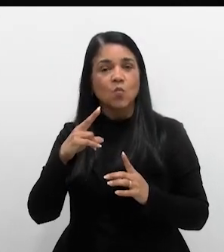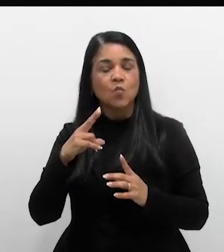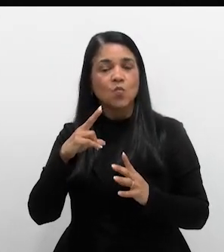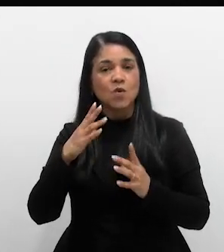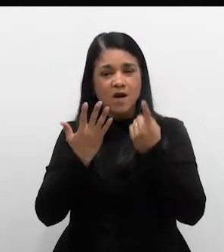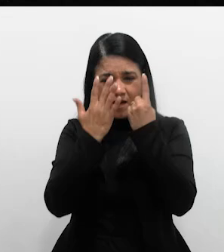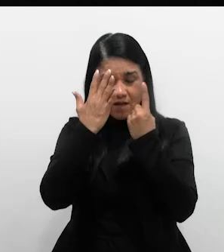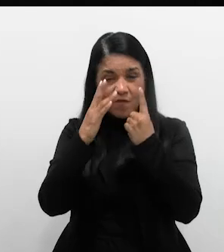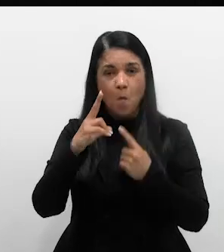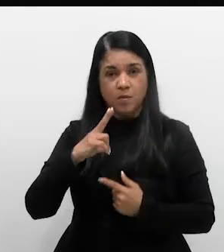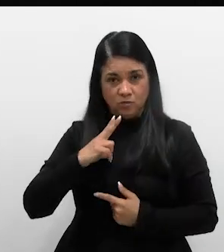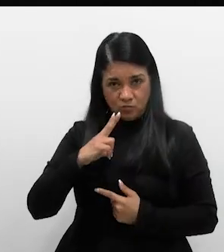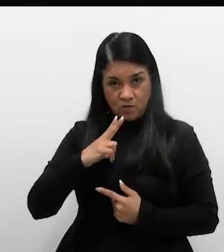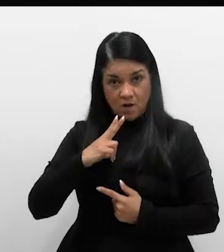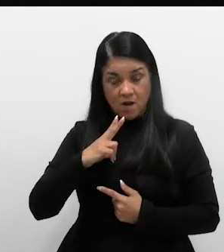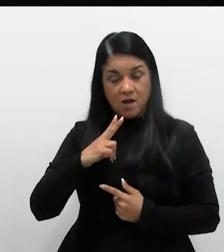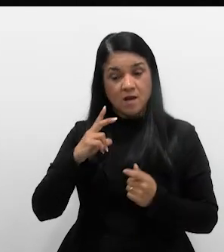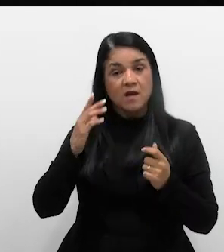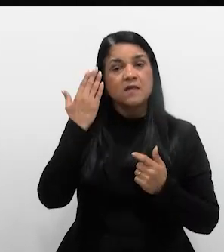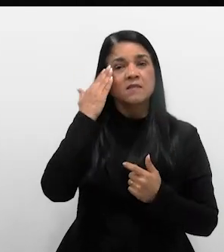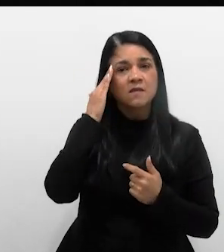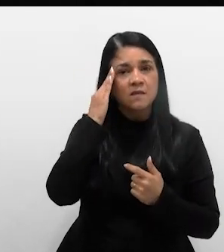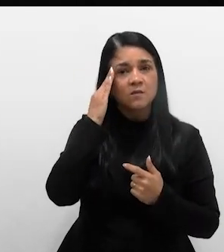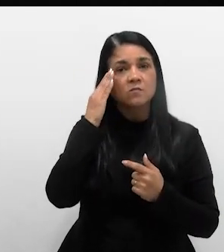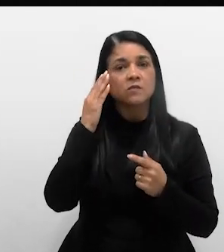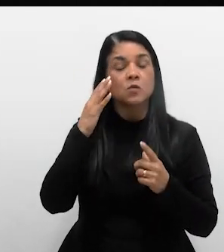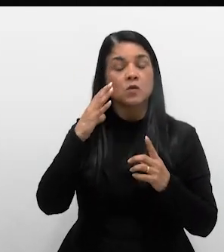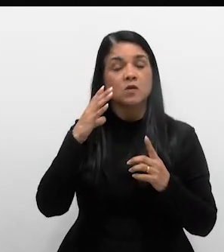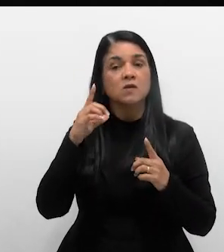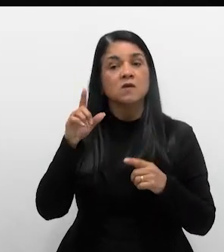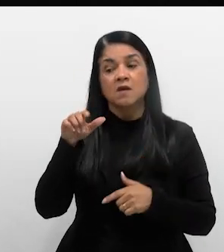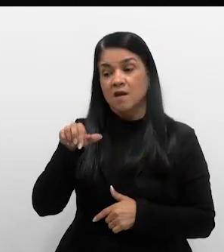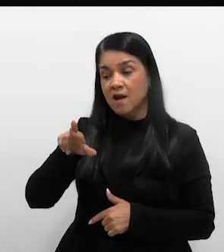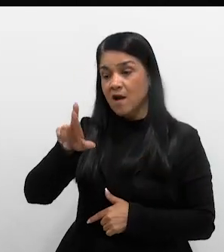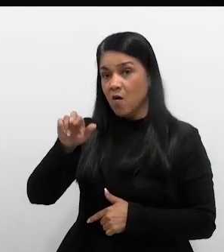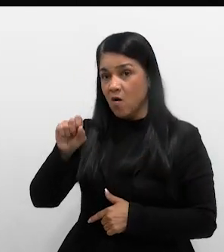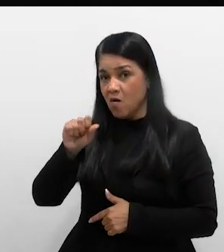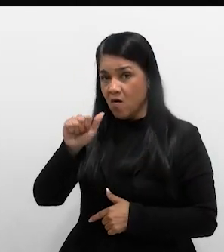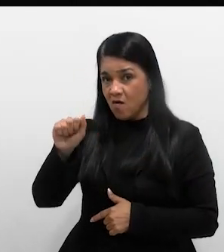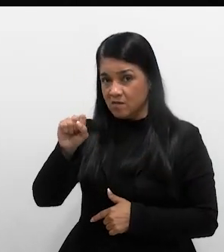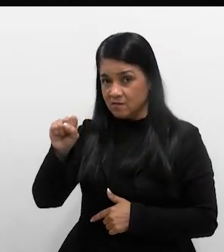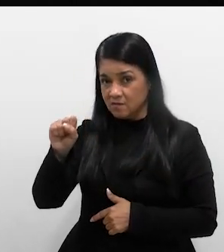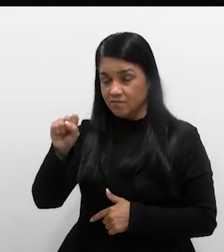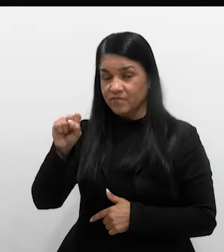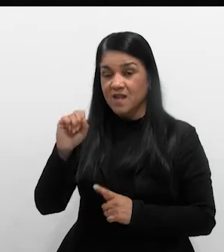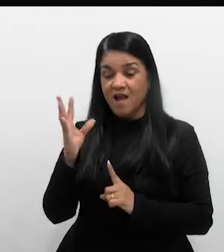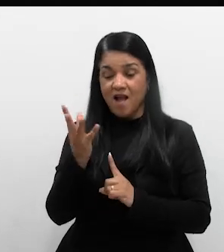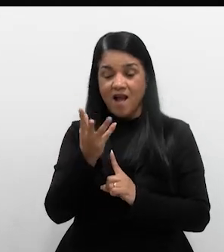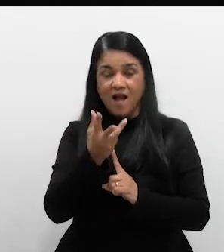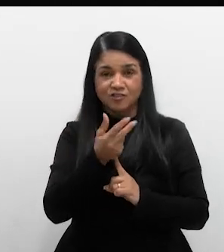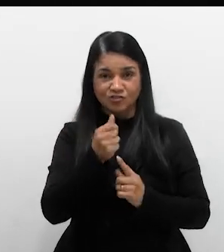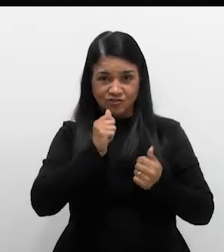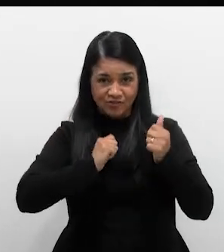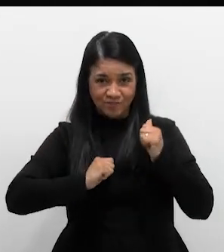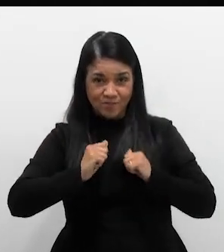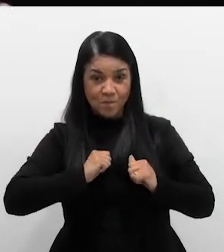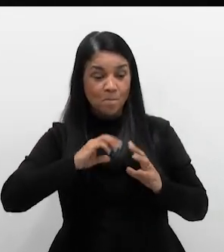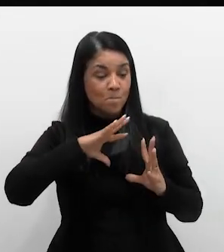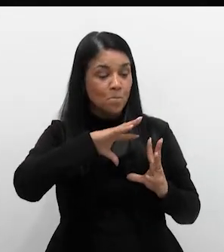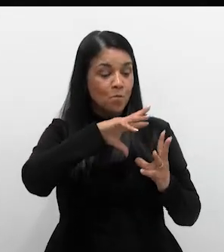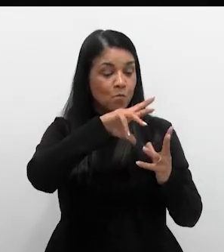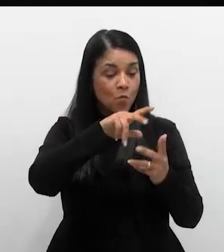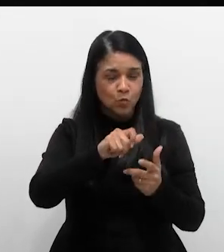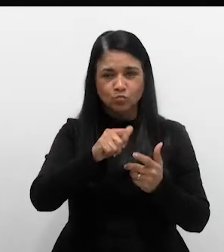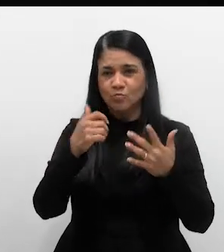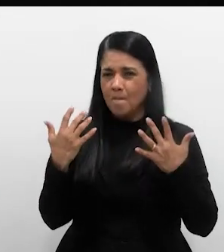né? Olhando para o nosso mundo particular, entendendo que dessa forma a gente é universal. A Rosa é uma artista do mundo, né? E o Salgueiro